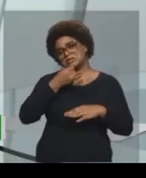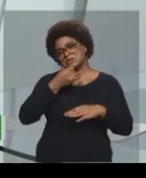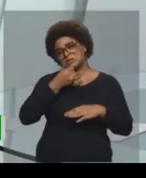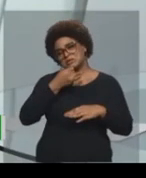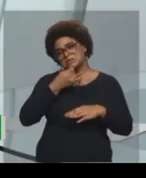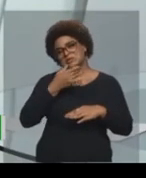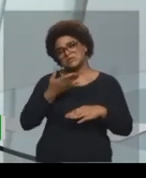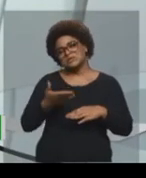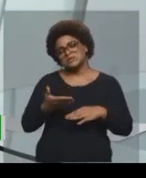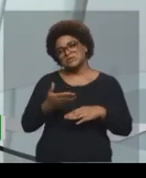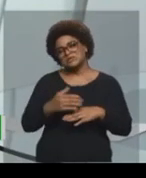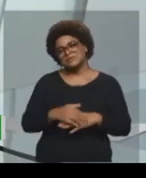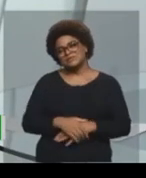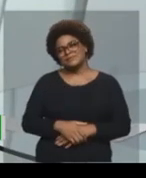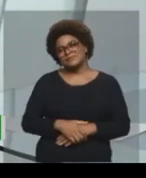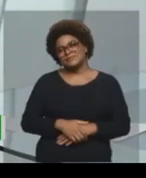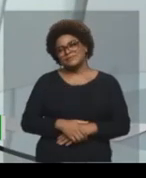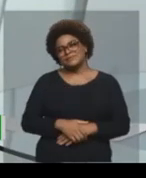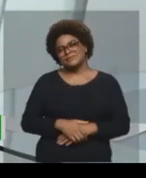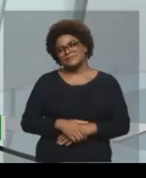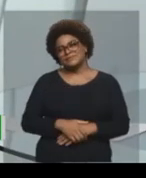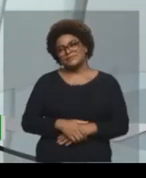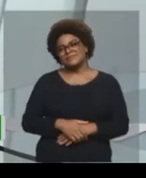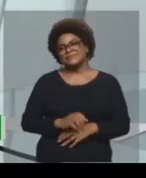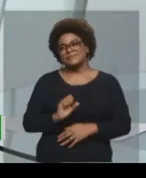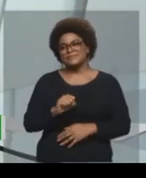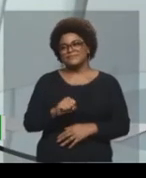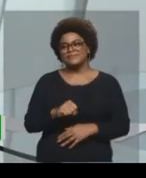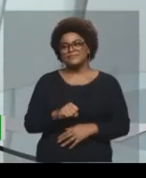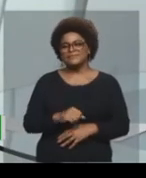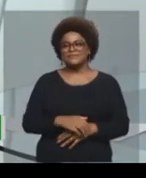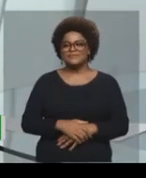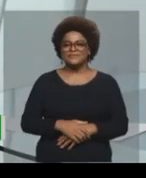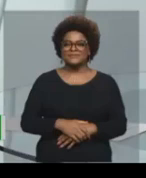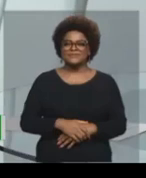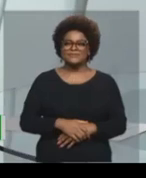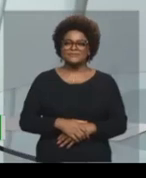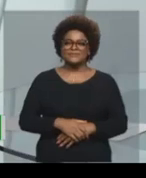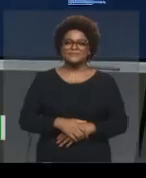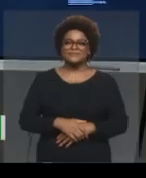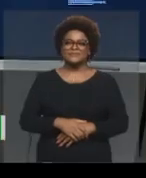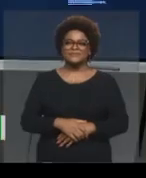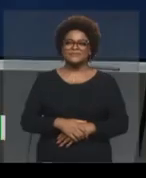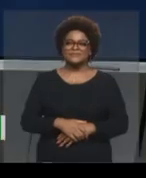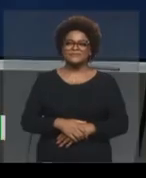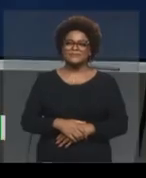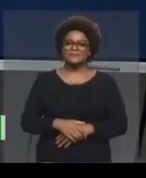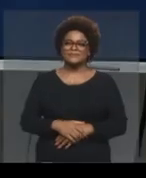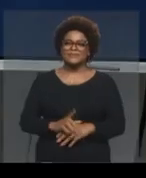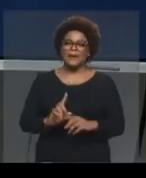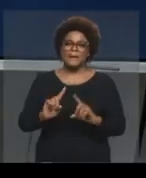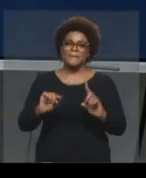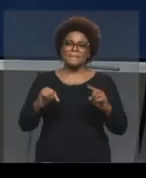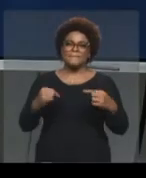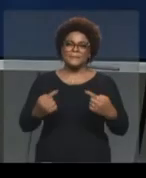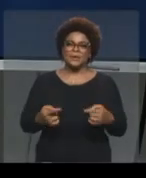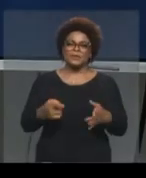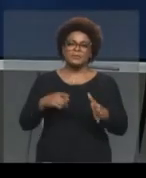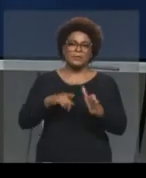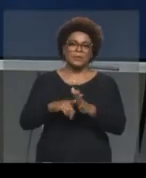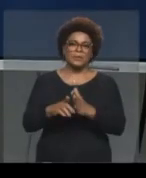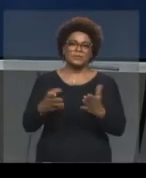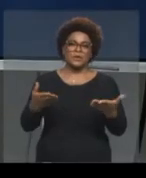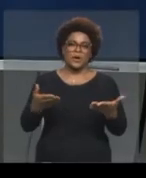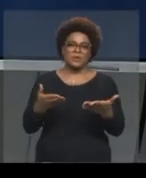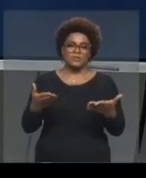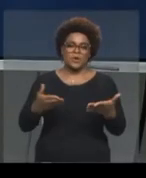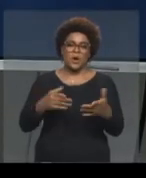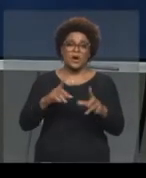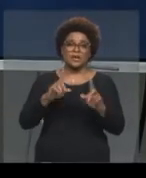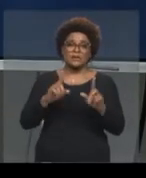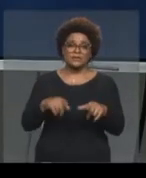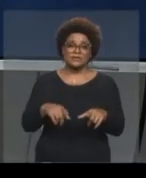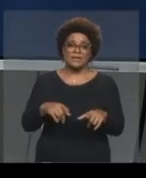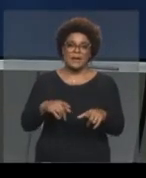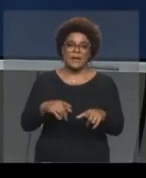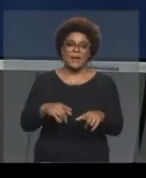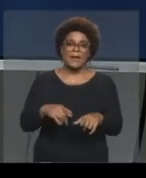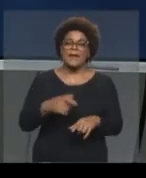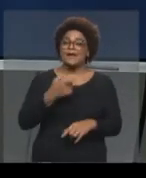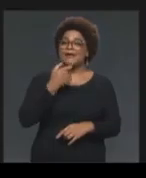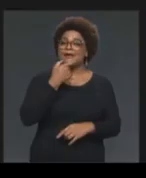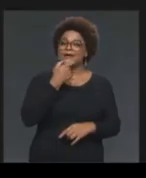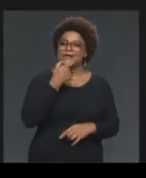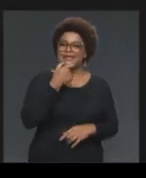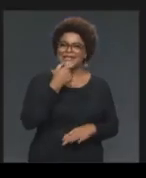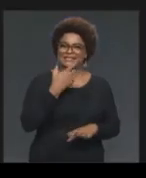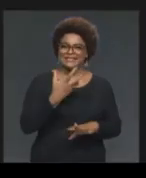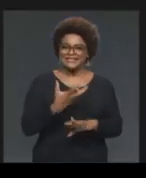alegre, né? Mas o significado dela é bem denso, né? Isso aí, vamos para a próxima. Nossa próxima questão agora é para inglês.